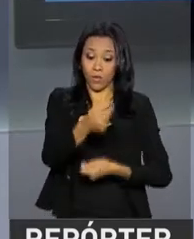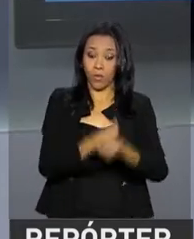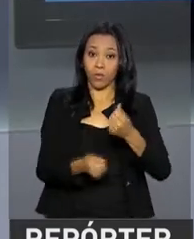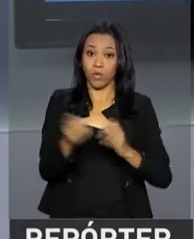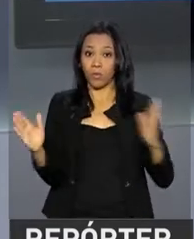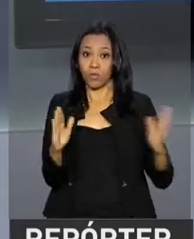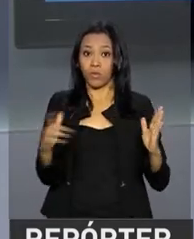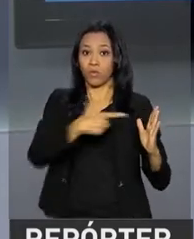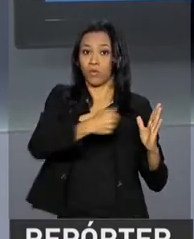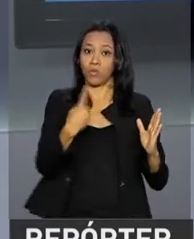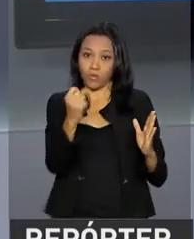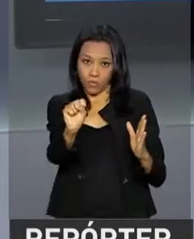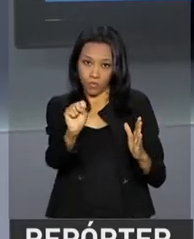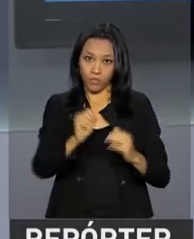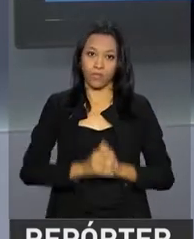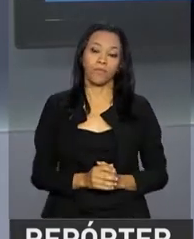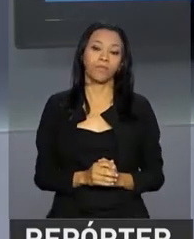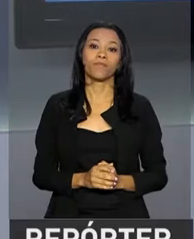novamente, João.